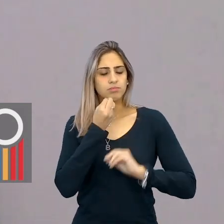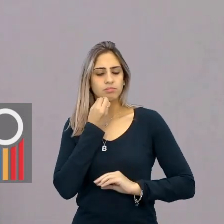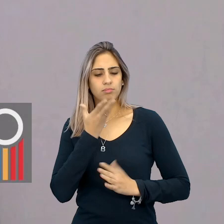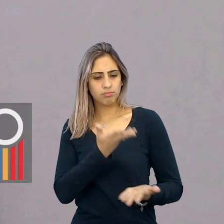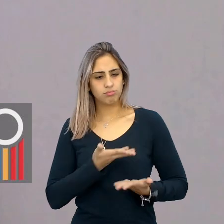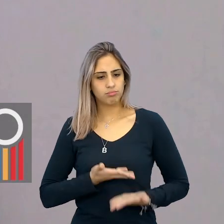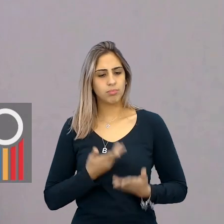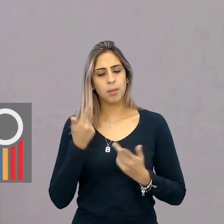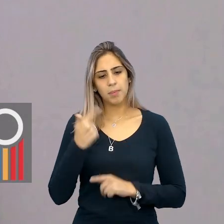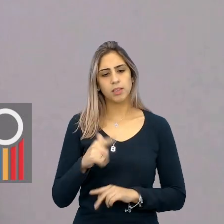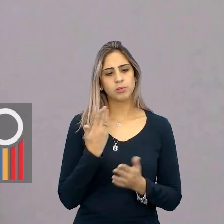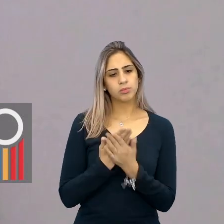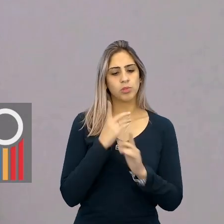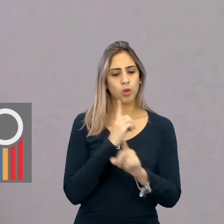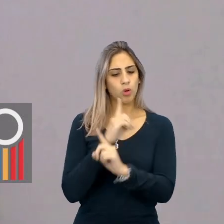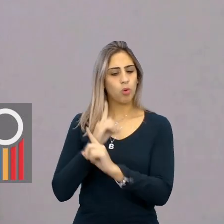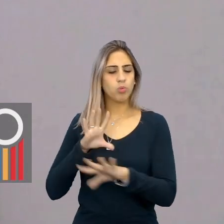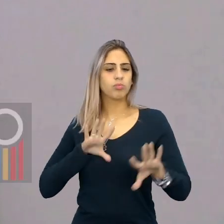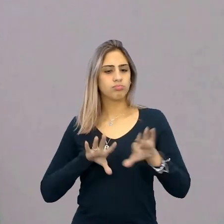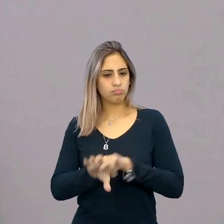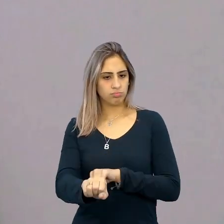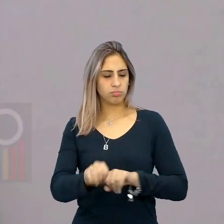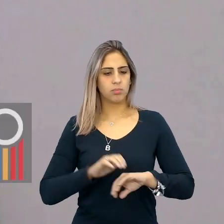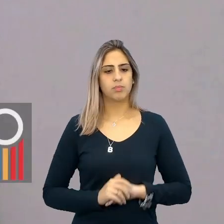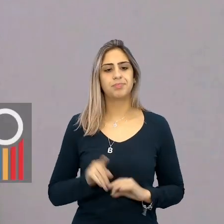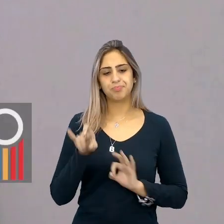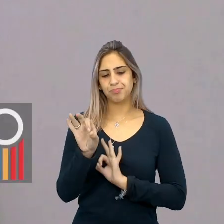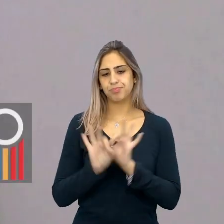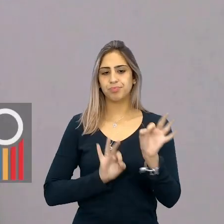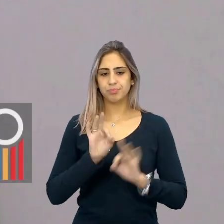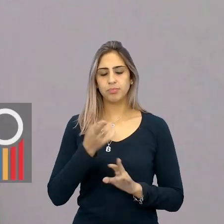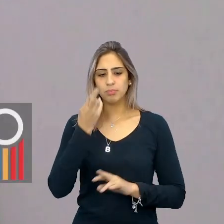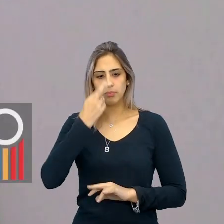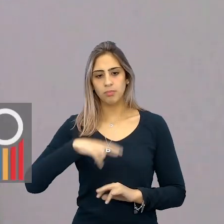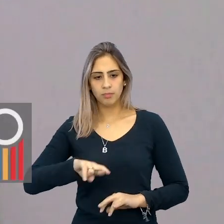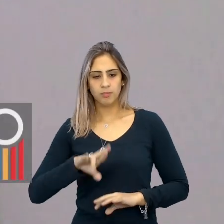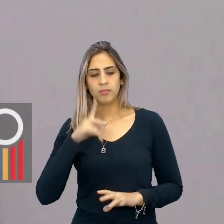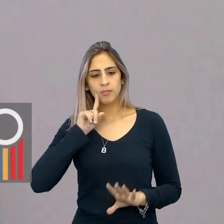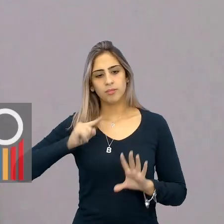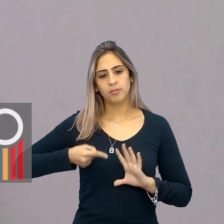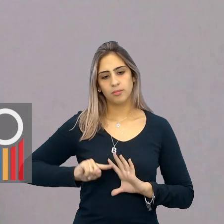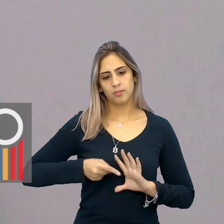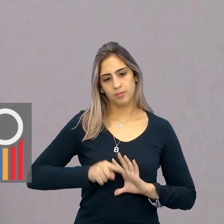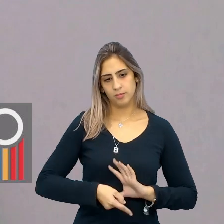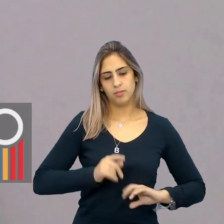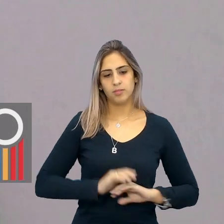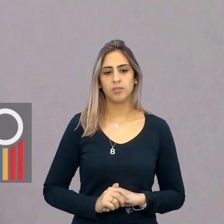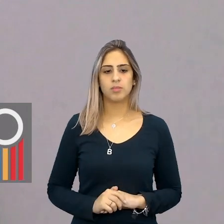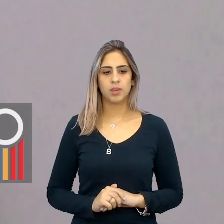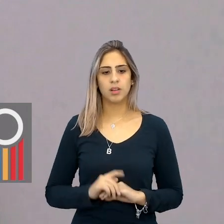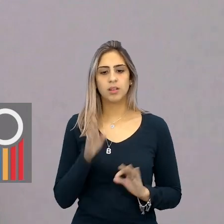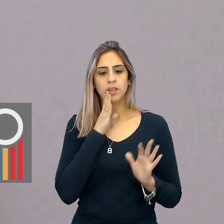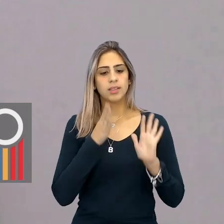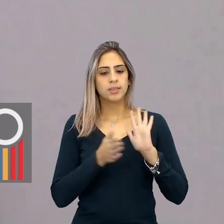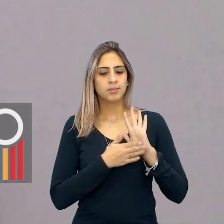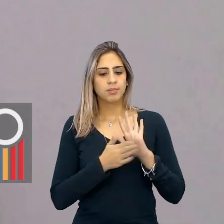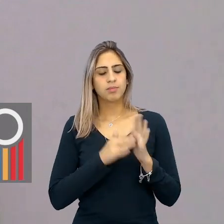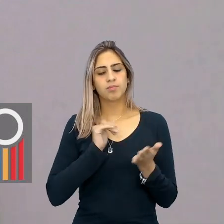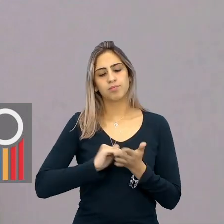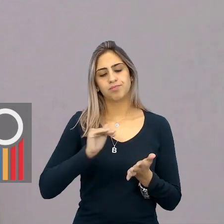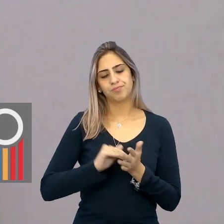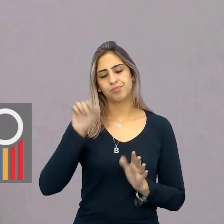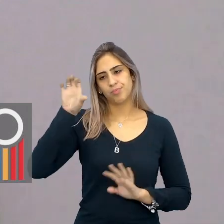bem-vindas a mais um encontro de formação do Programa de Recuperação e Aprofundamento proposto pela